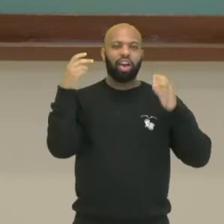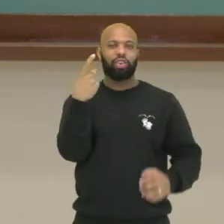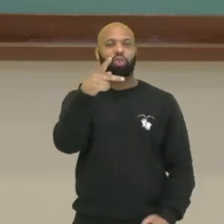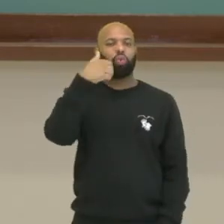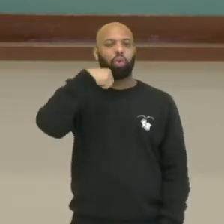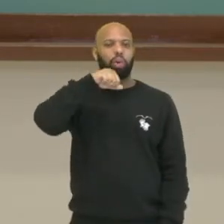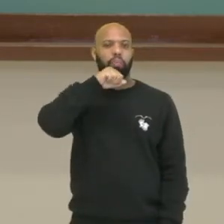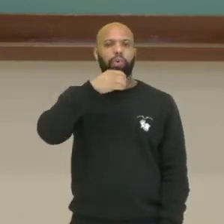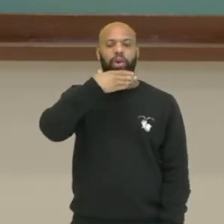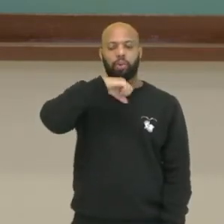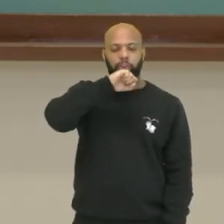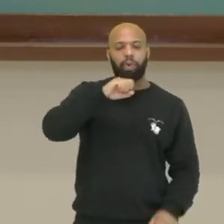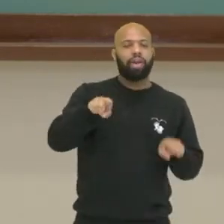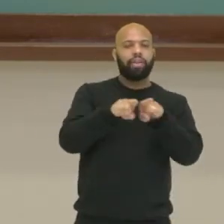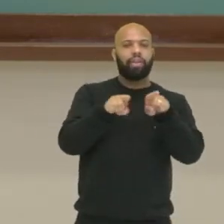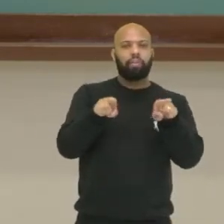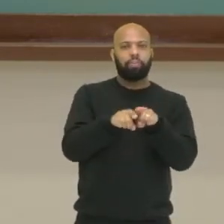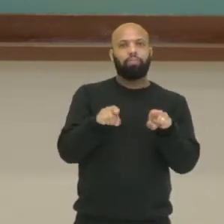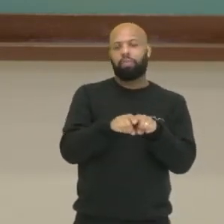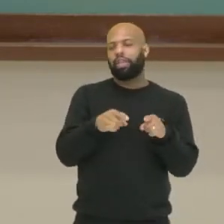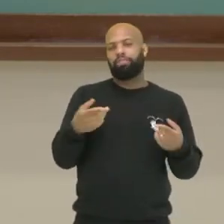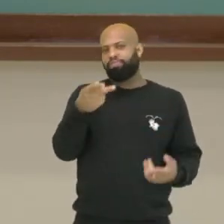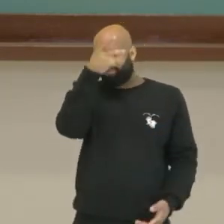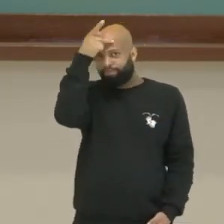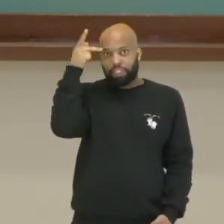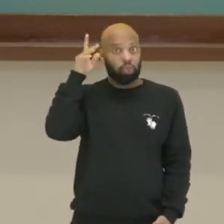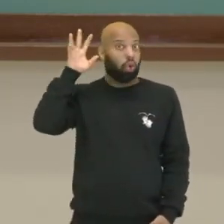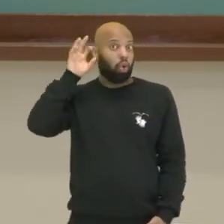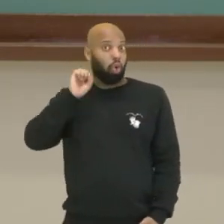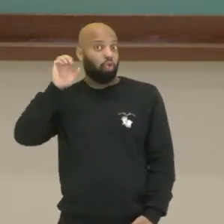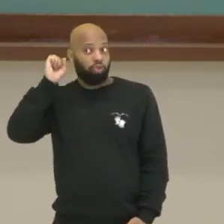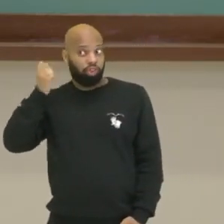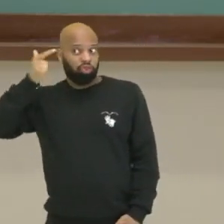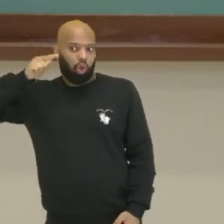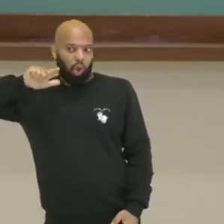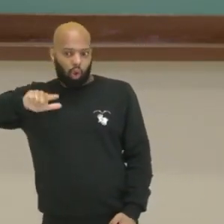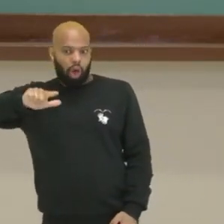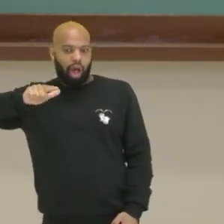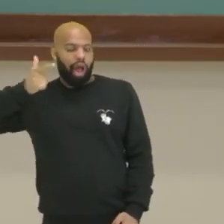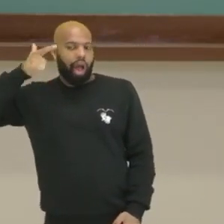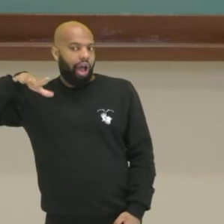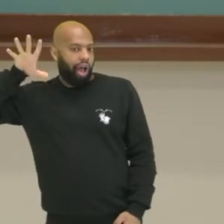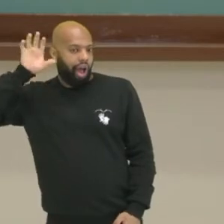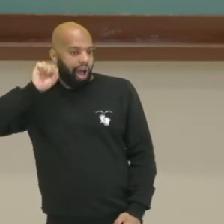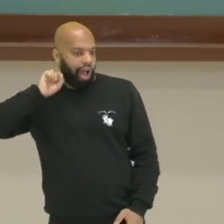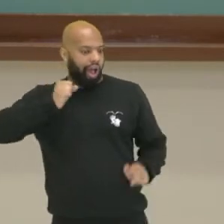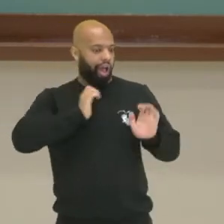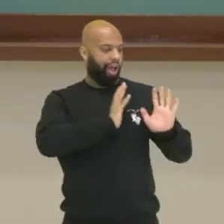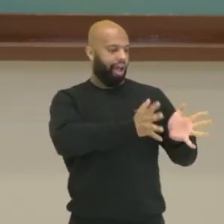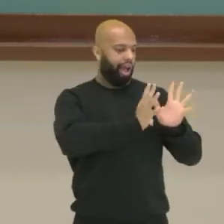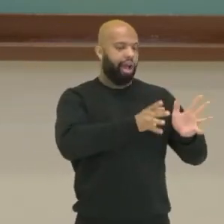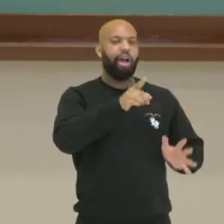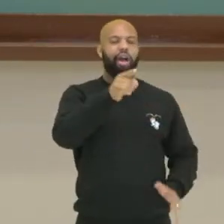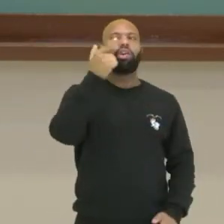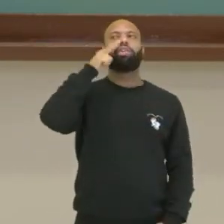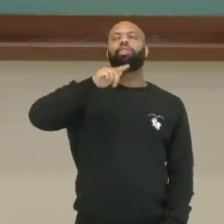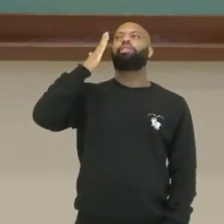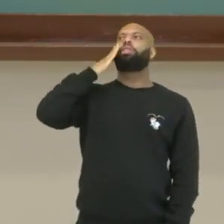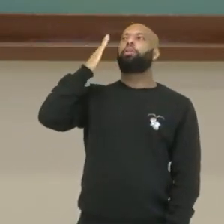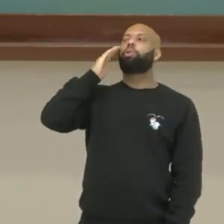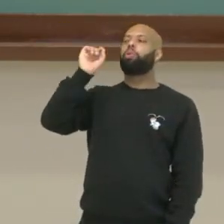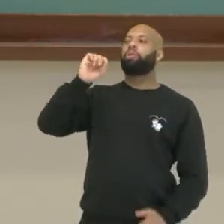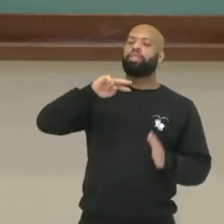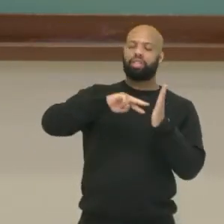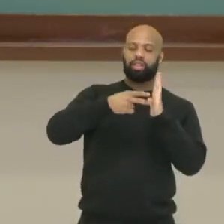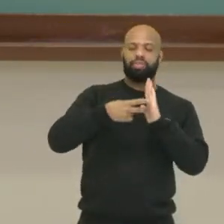pai, seu amigo, seu irmão, sua namorada, namorado, está ouvindo, para que você também possa ter de perto